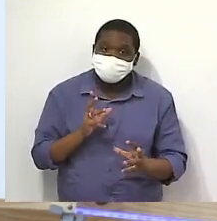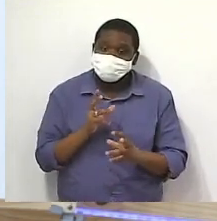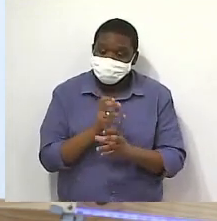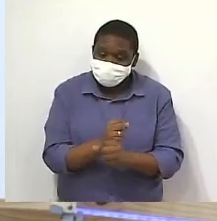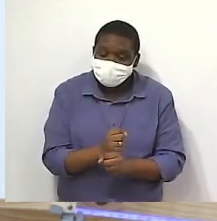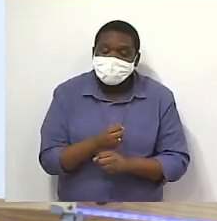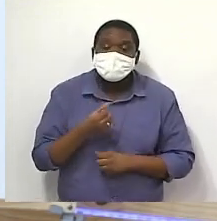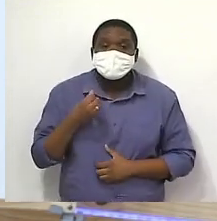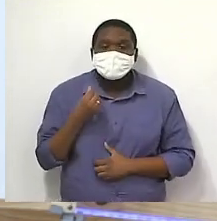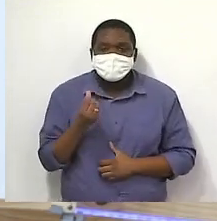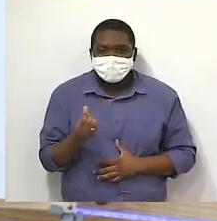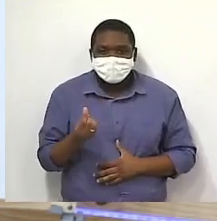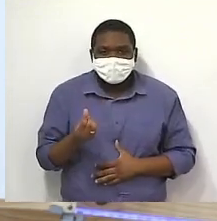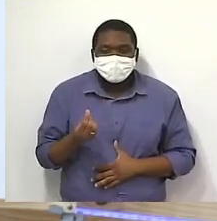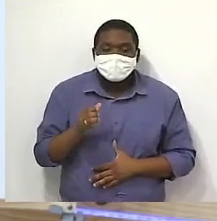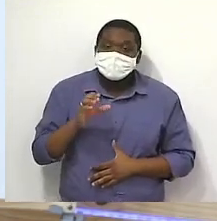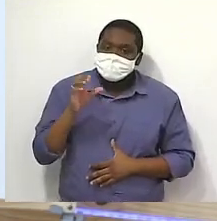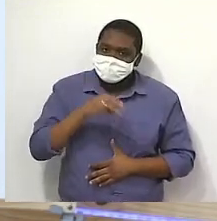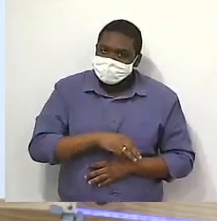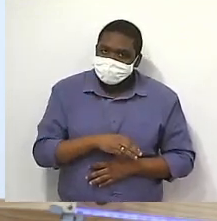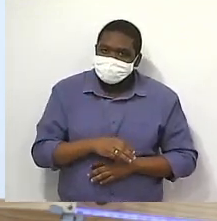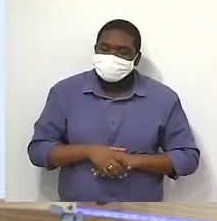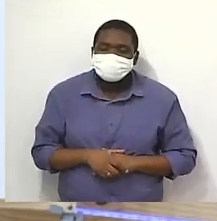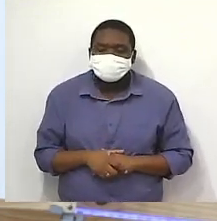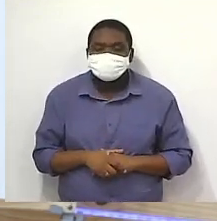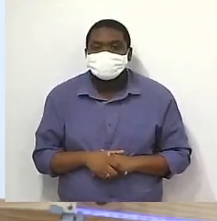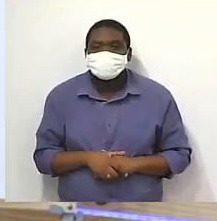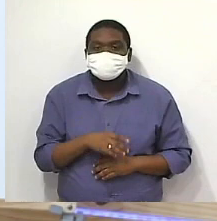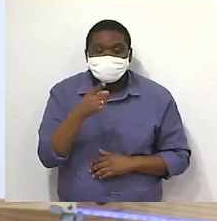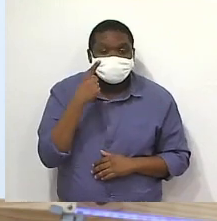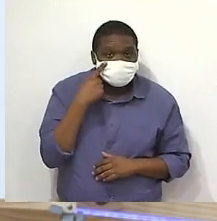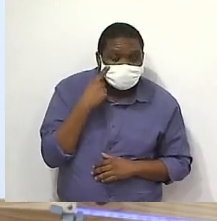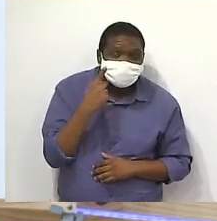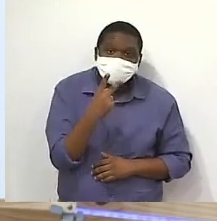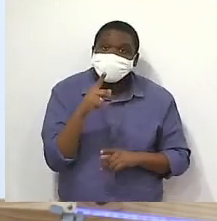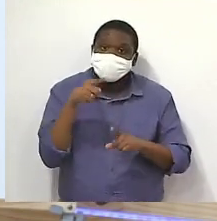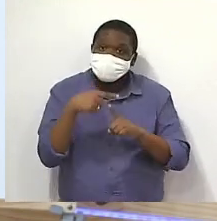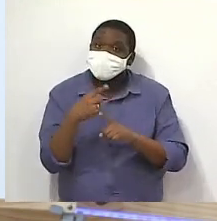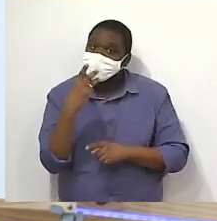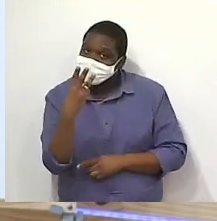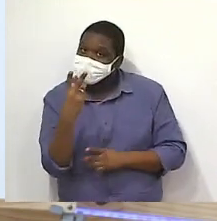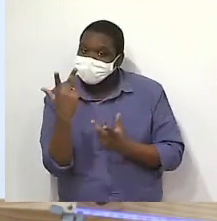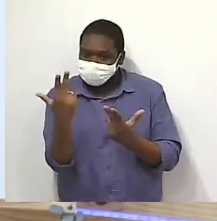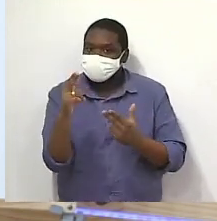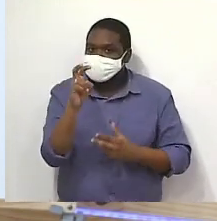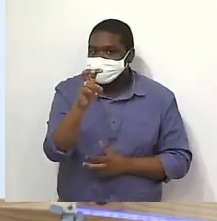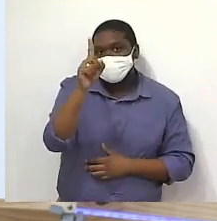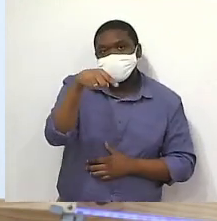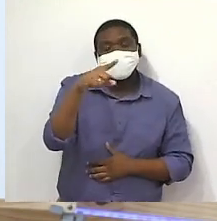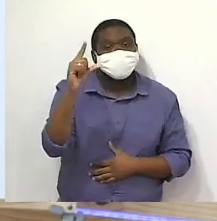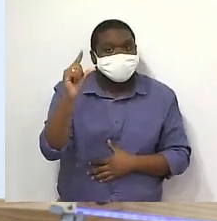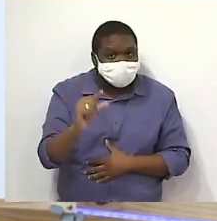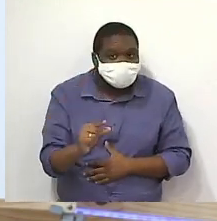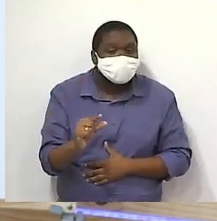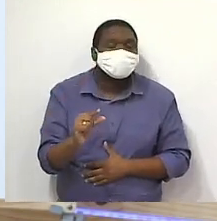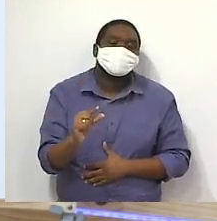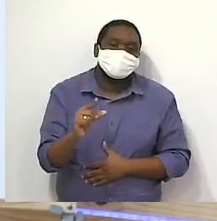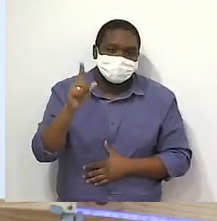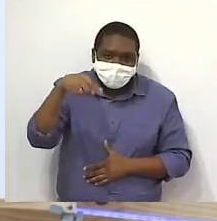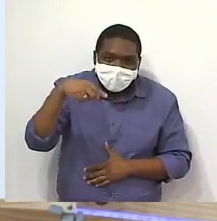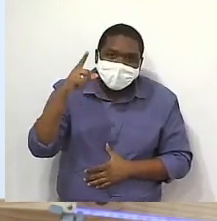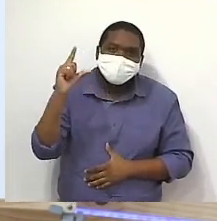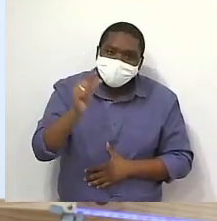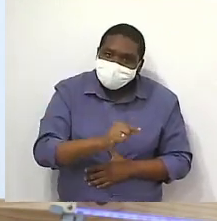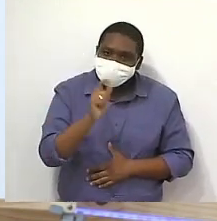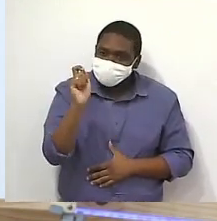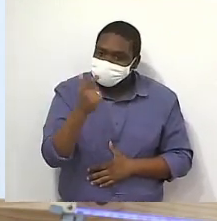tenho 6 centímetros. Olha, 2 mais 3, 5. Ele é menor